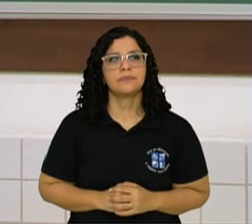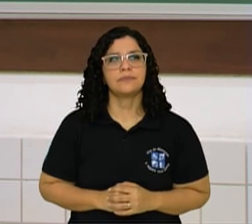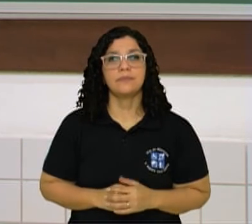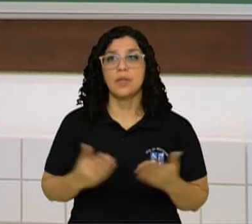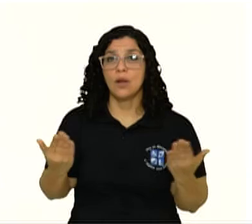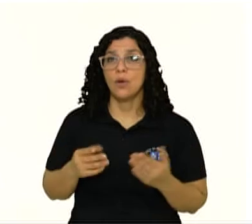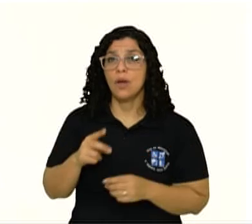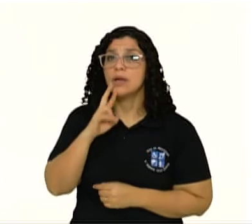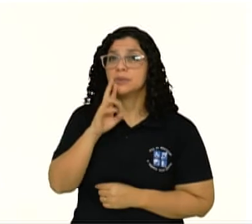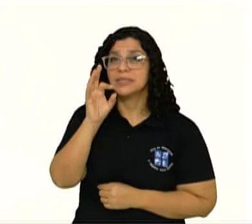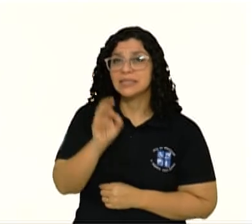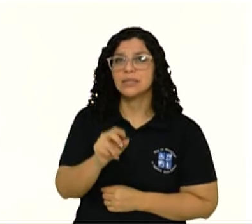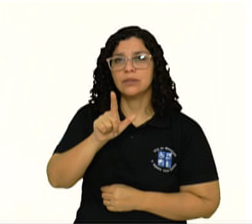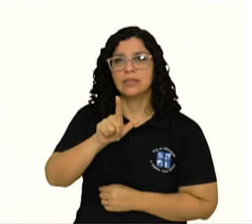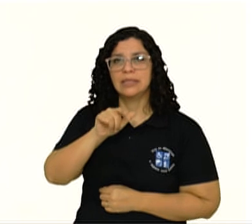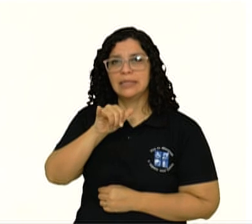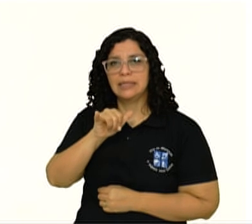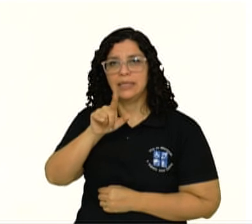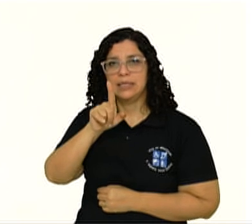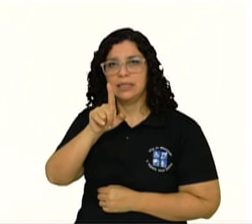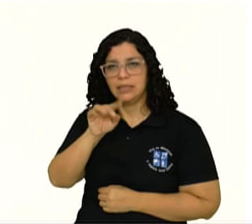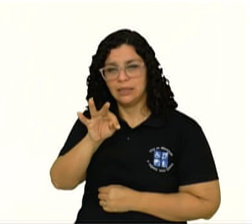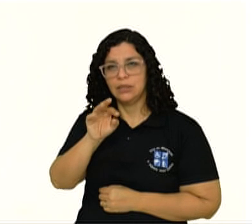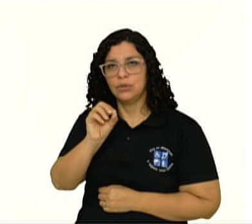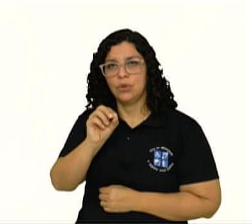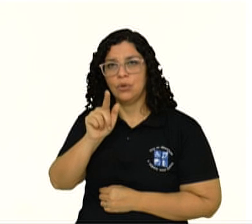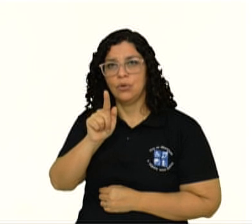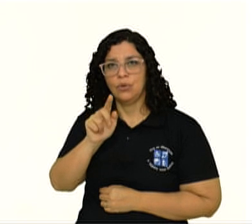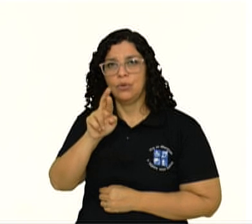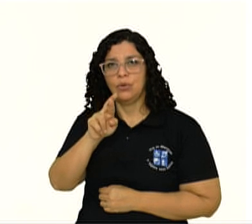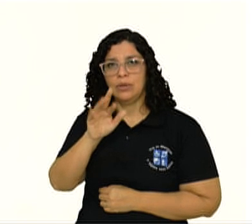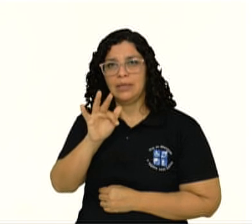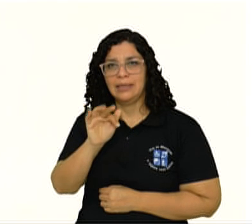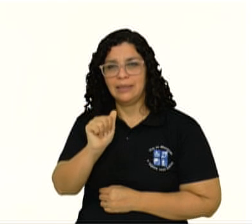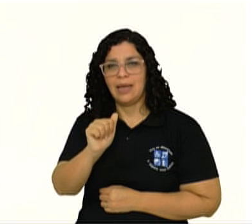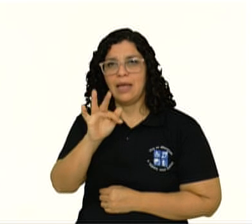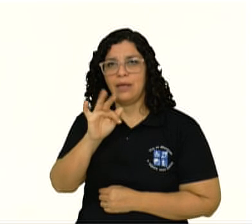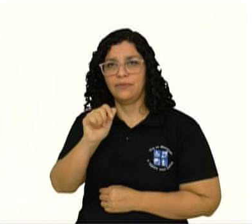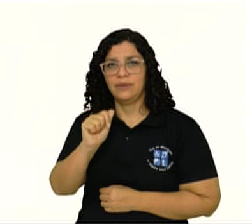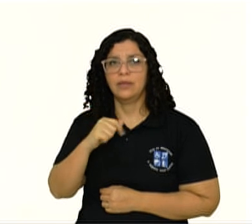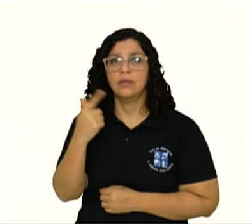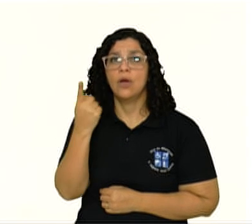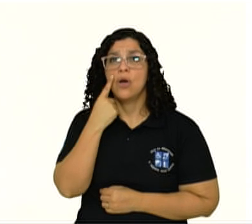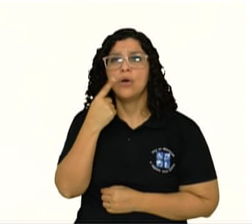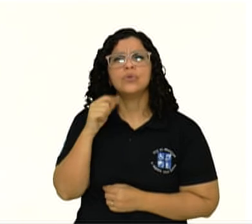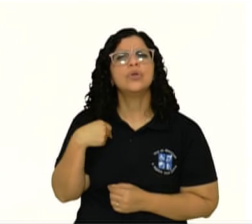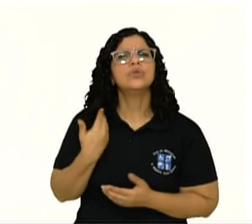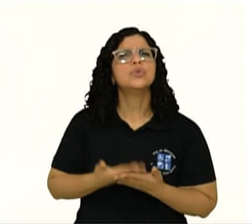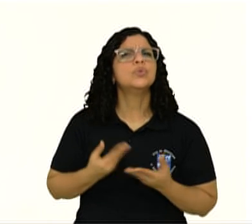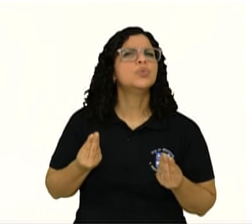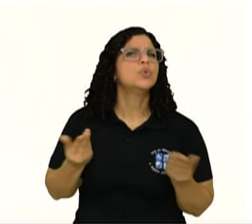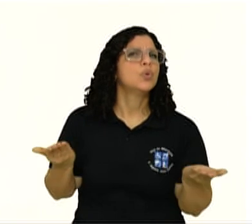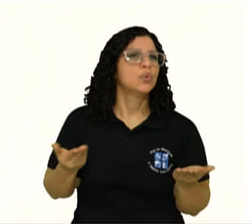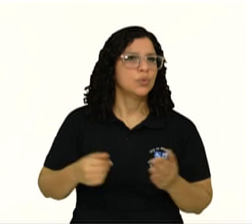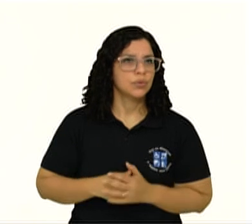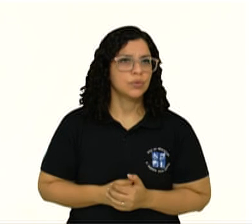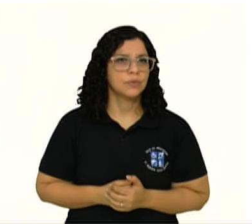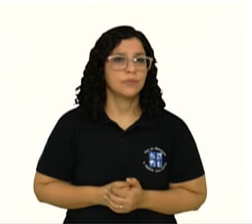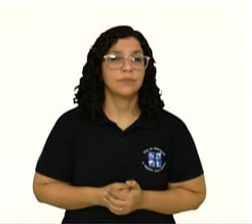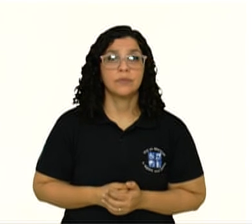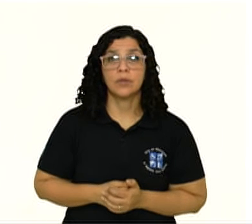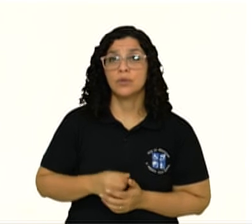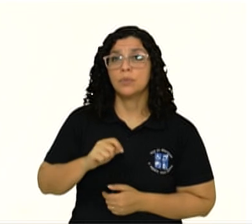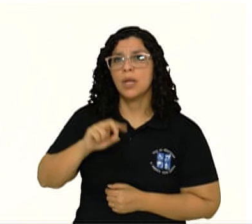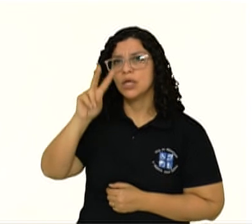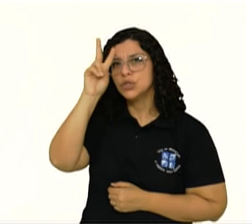Então aqui a alternativa correta é a litografia. Então vamos lá. O que nós vimos na aula de hoje? Nós